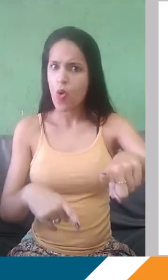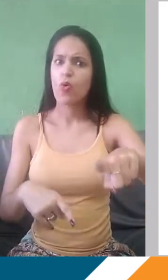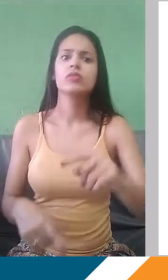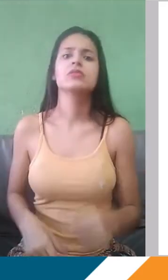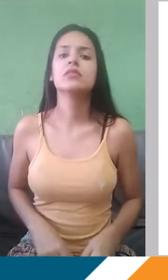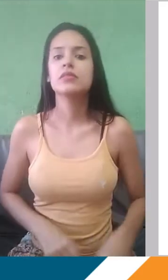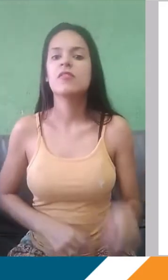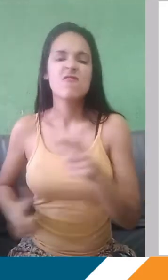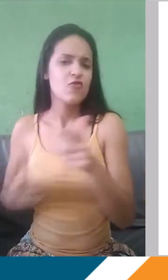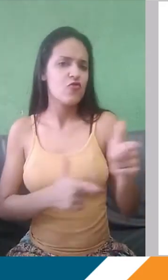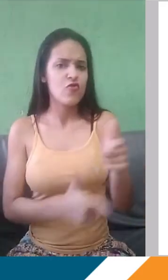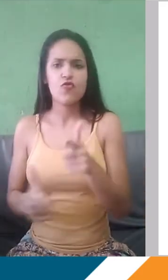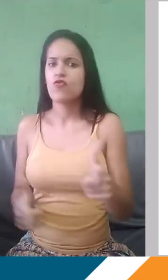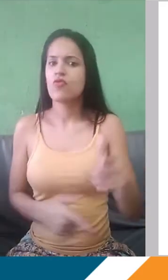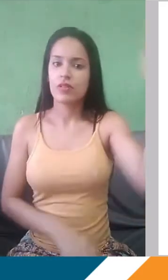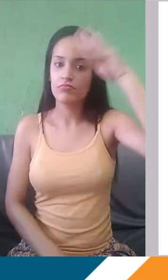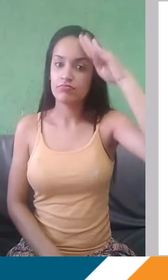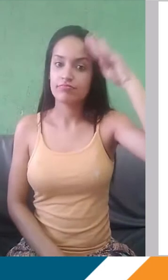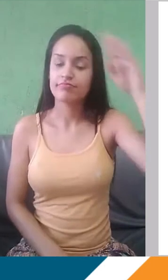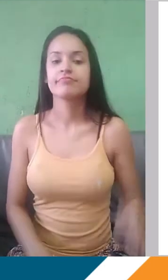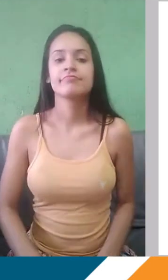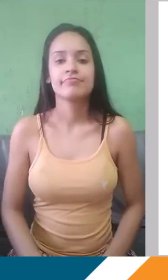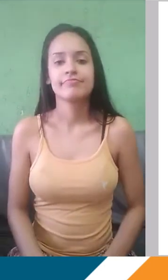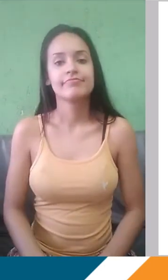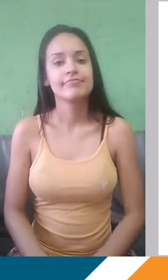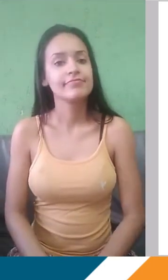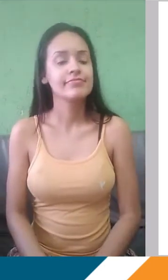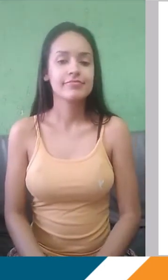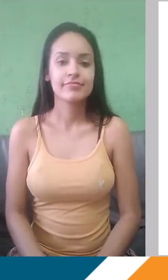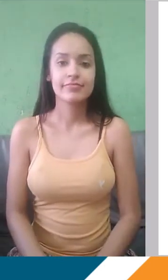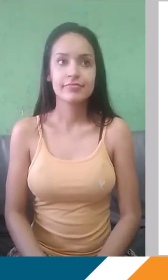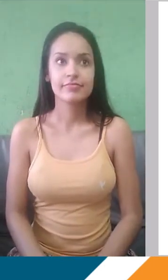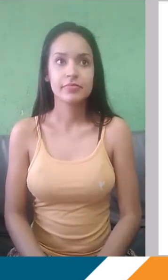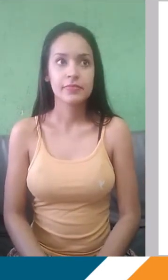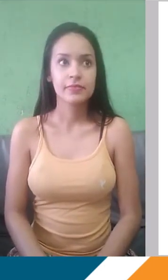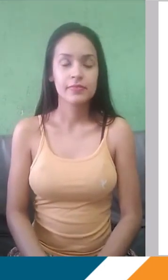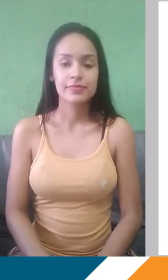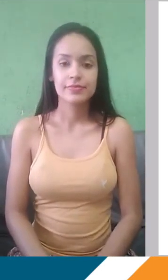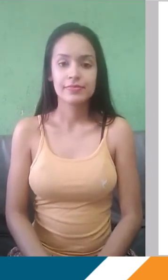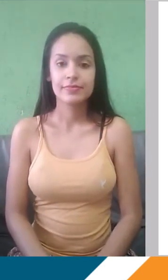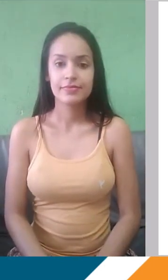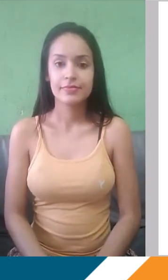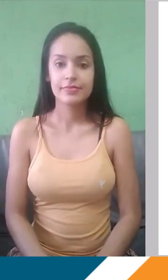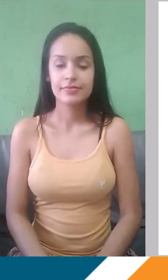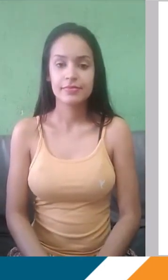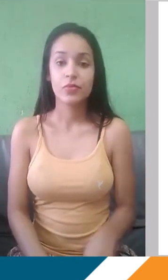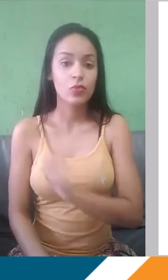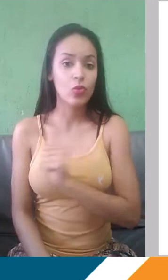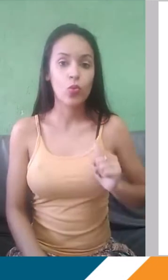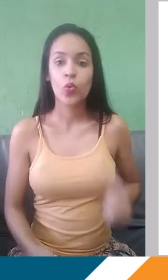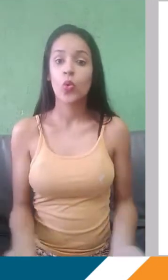de 1970. Ao longo do poema, observa-se que este posicionamento se dá principalmente por meio